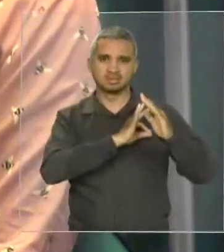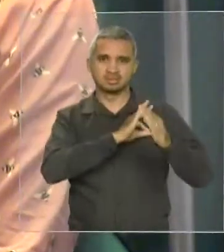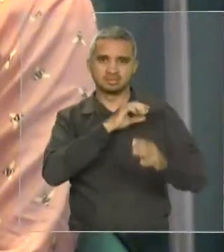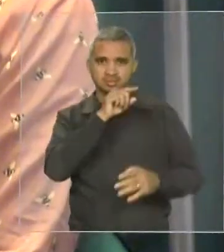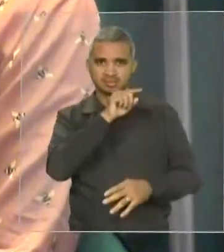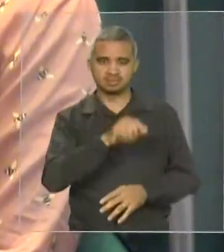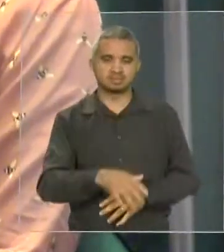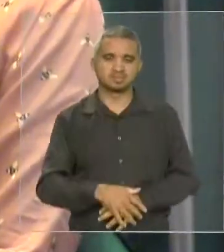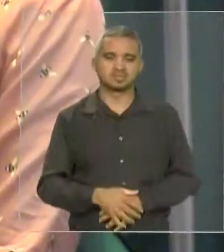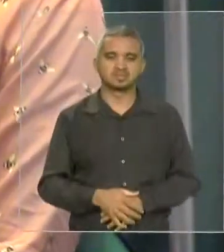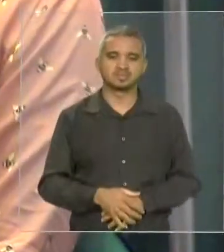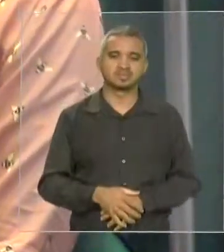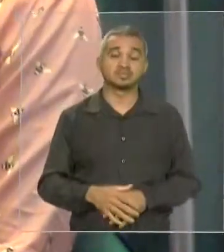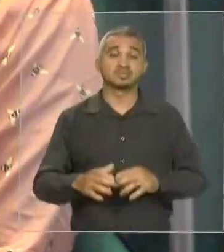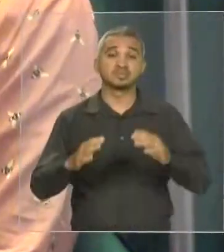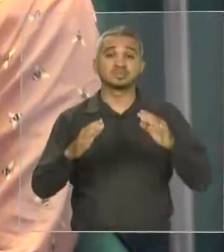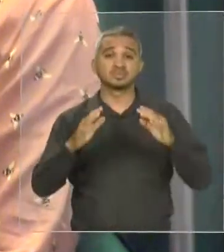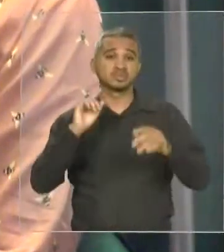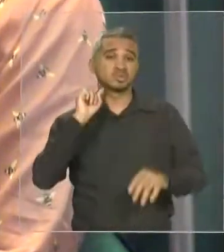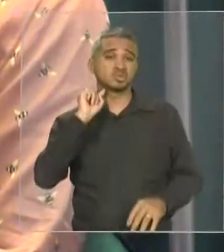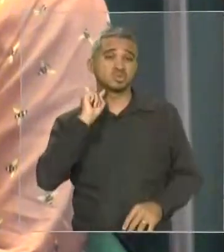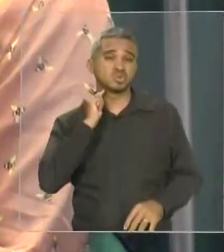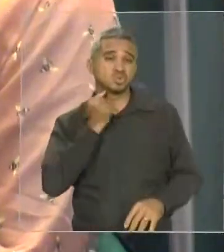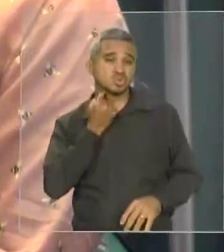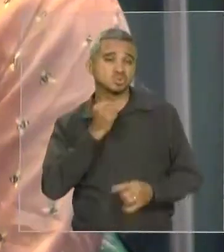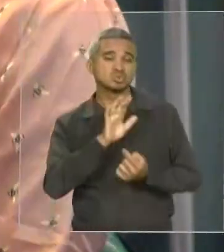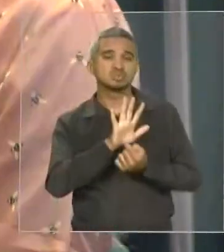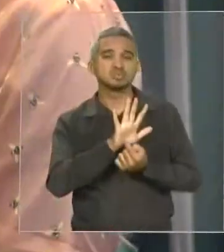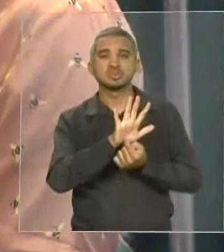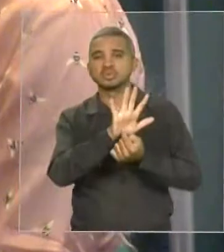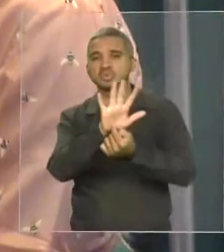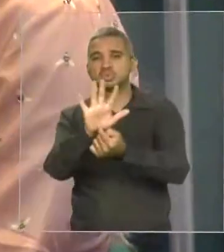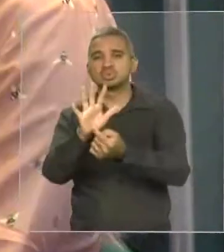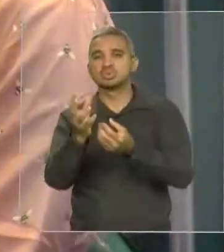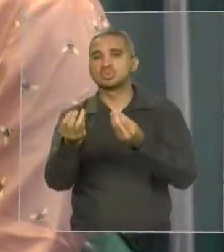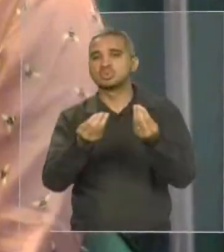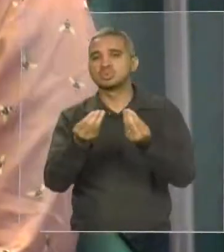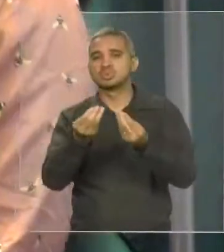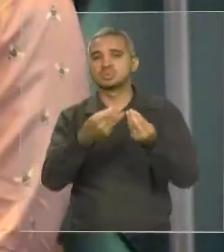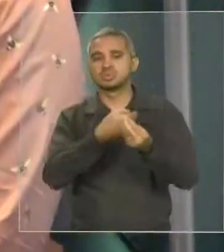Aquilo dali reflete como o governo do Estado